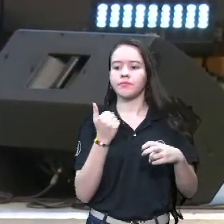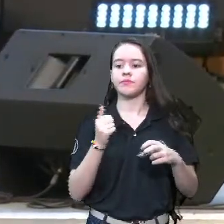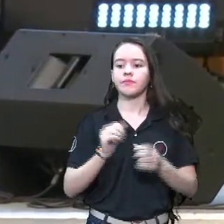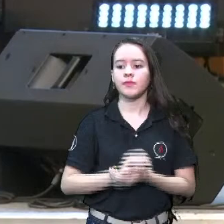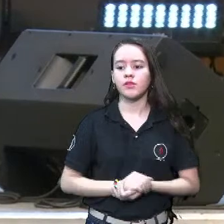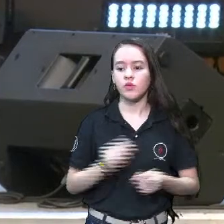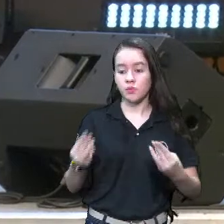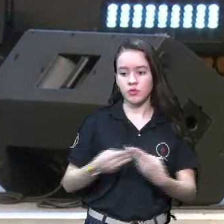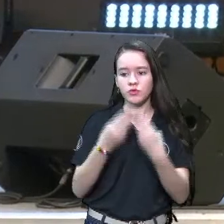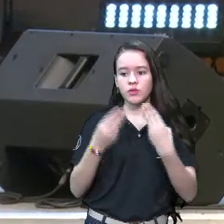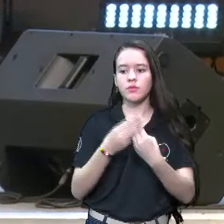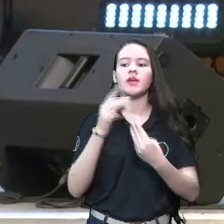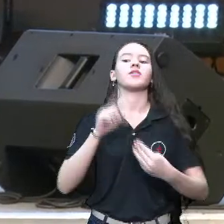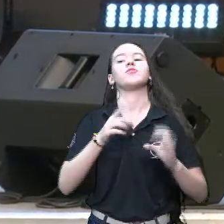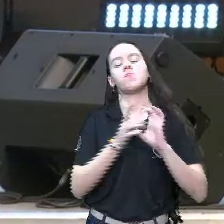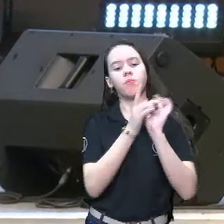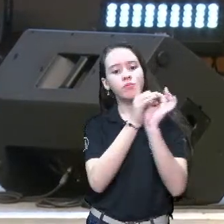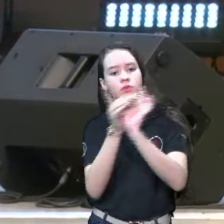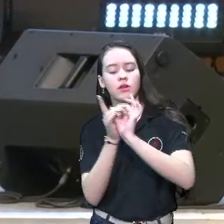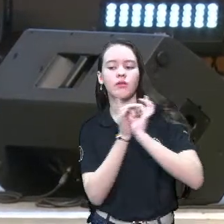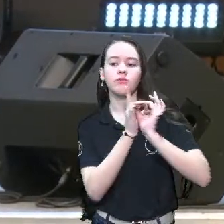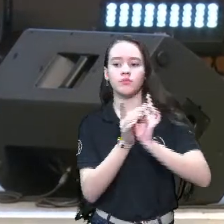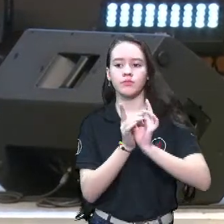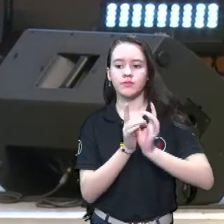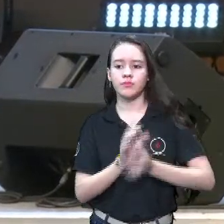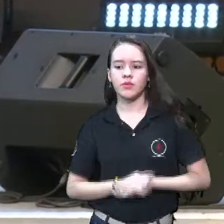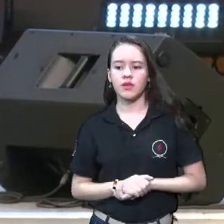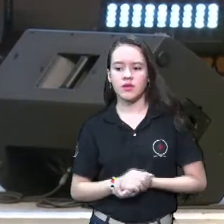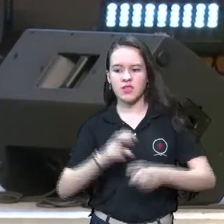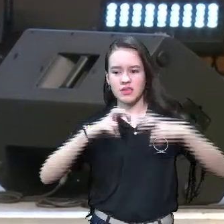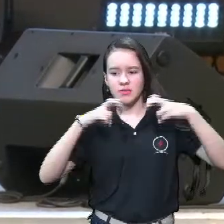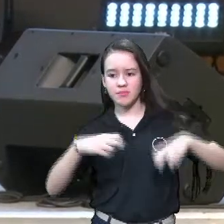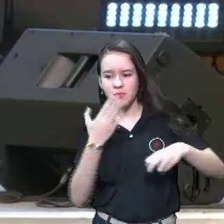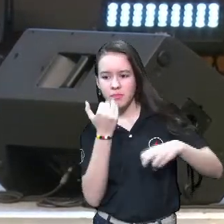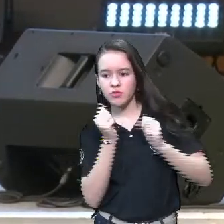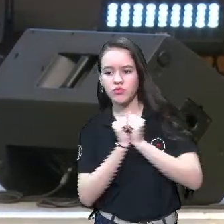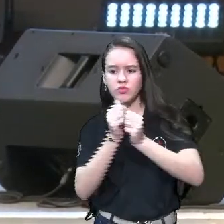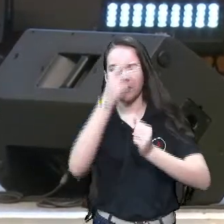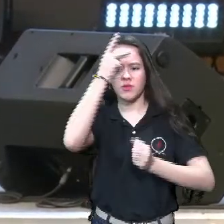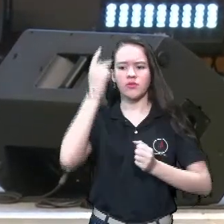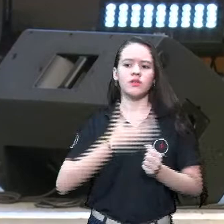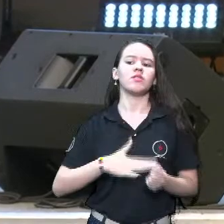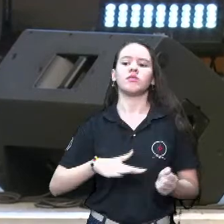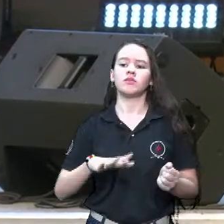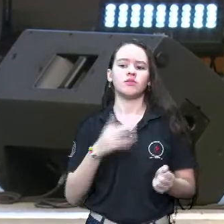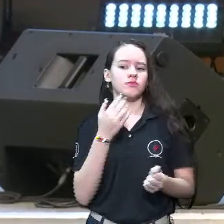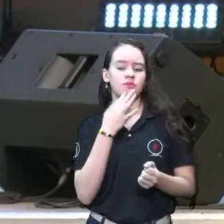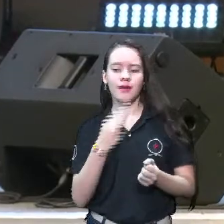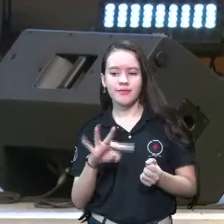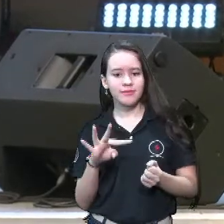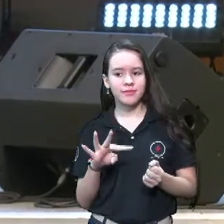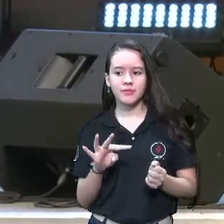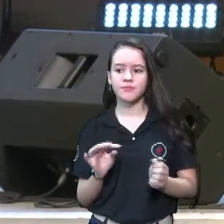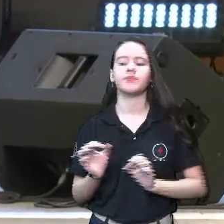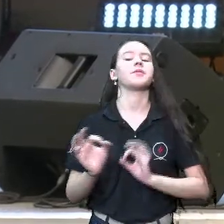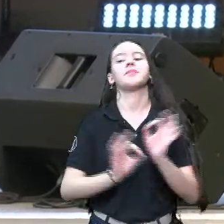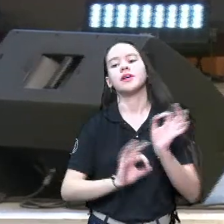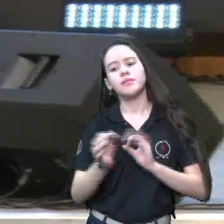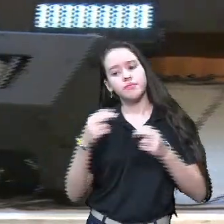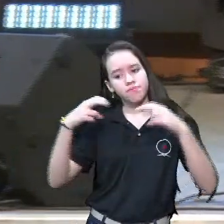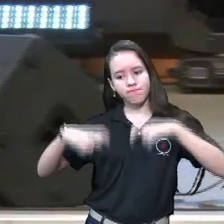é intimidade. Ele não senta em mesa de gente que não conhece, que não gosta. Então Jesus está dizendo, eu voltei, preparei, agora tem intimidade comigo, senta aqui, vamos